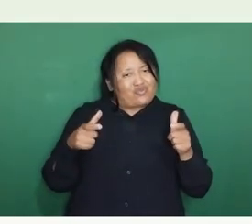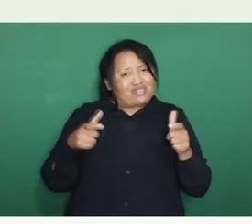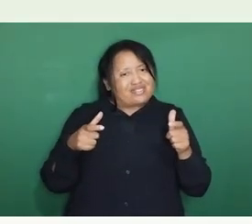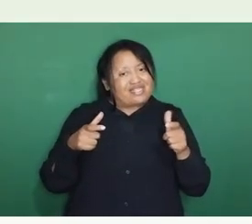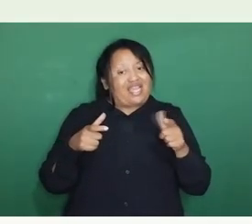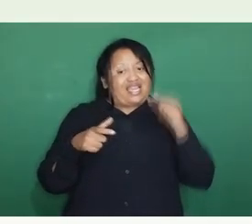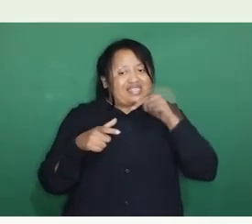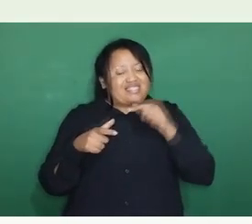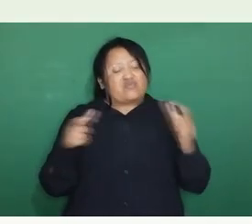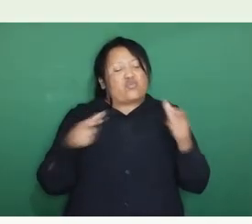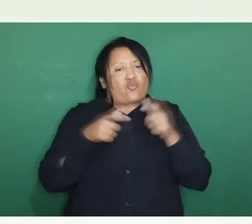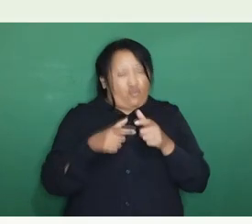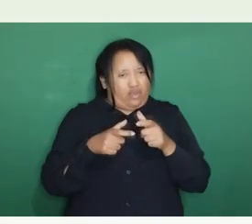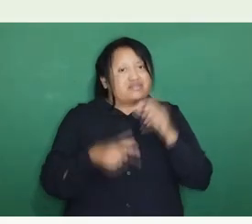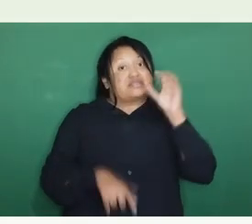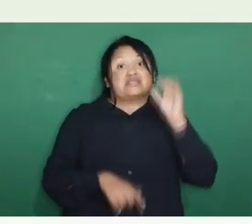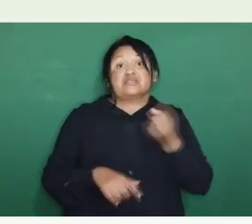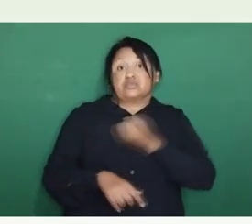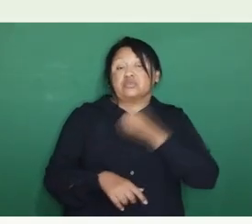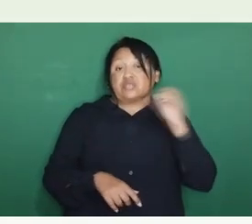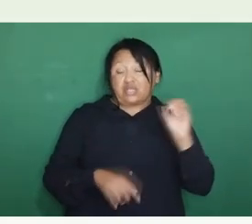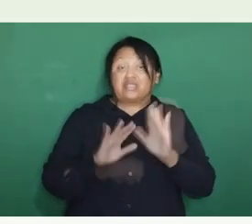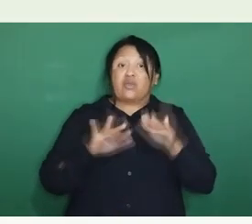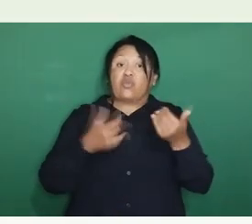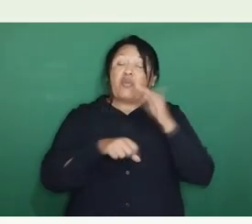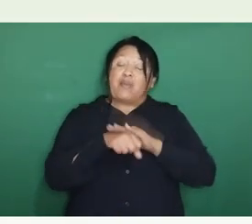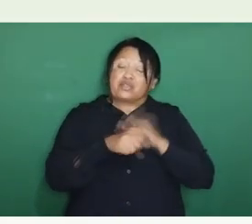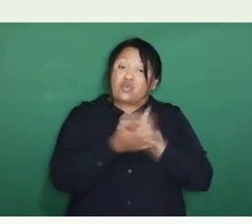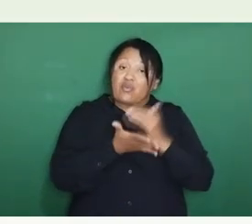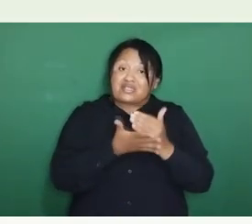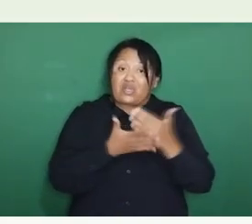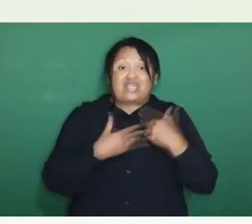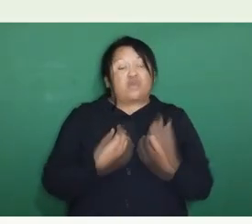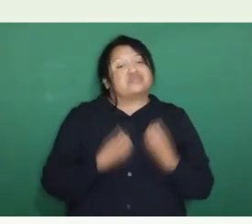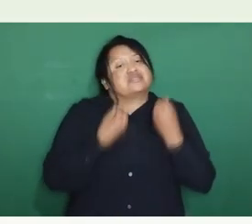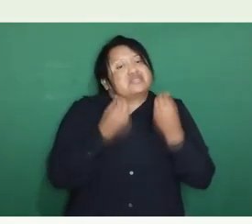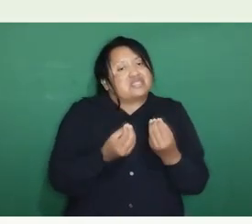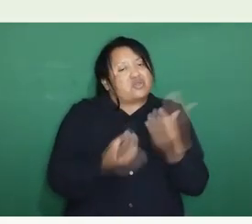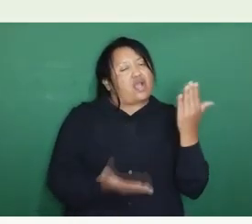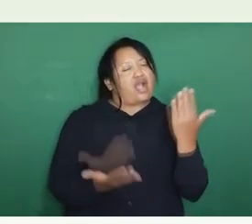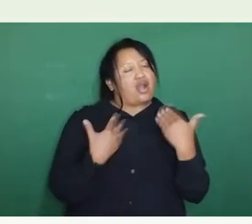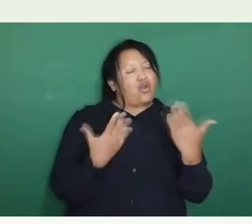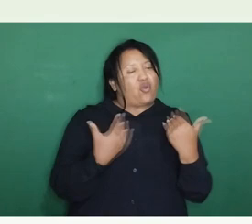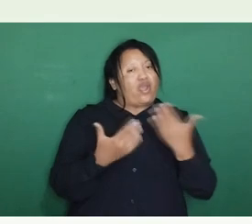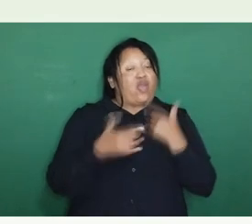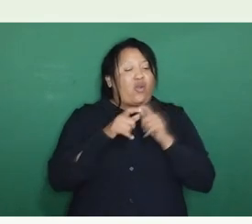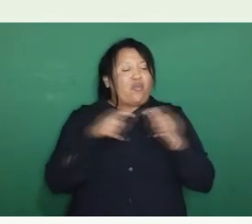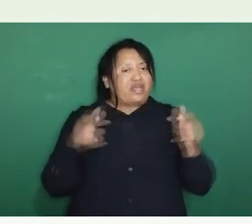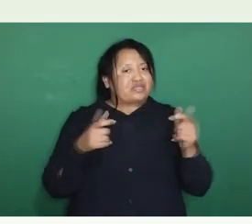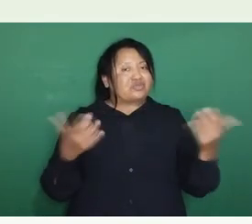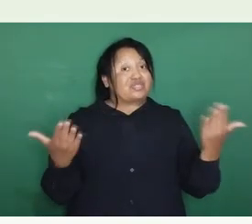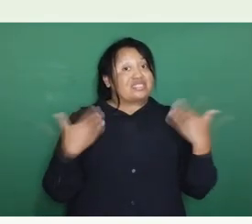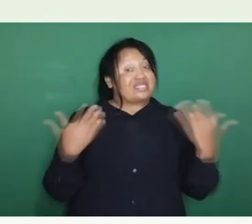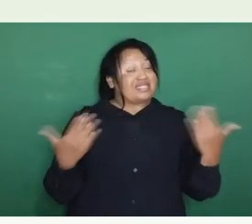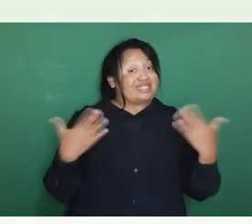seja esse volume v0 a partir do momento que eu cedo calor eu aumento a temperatura